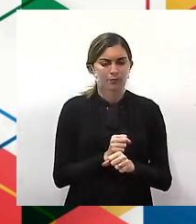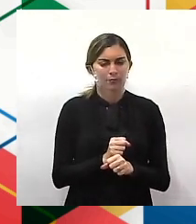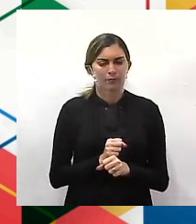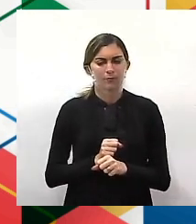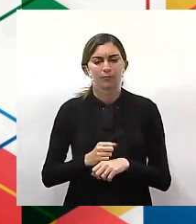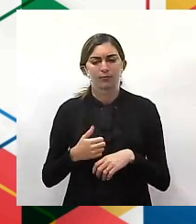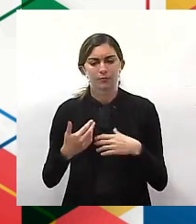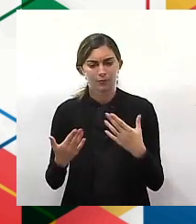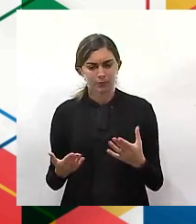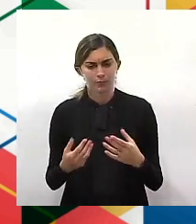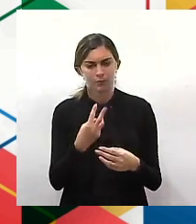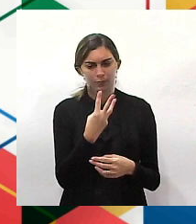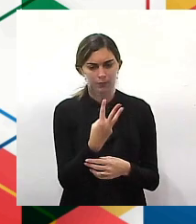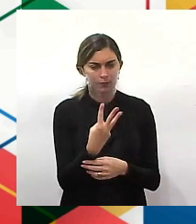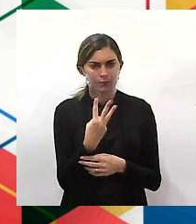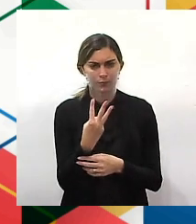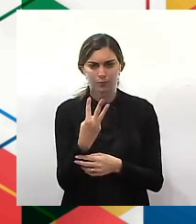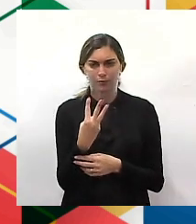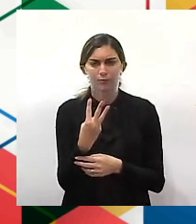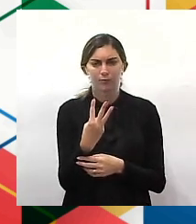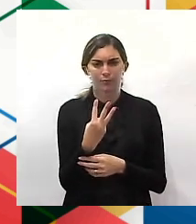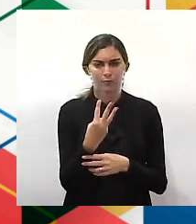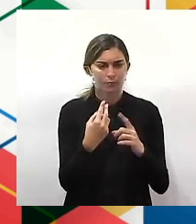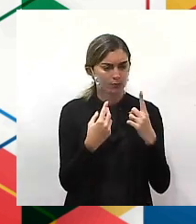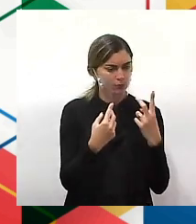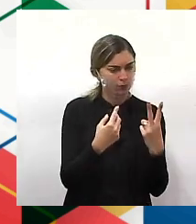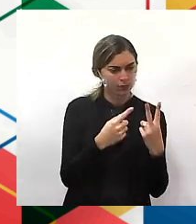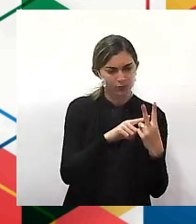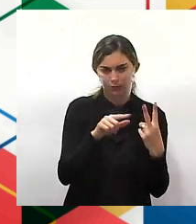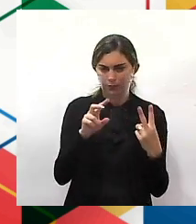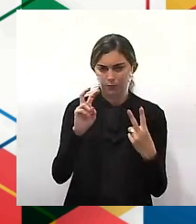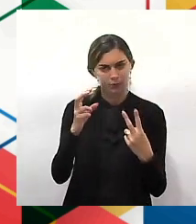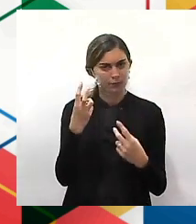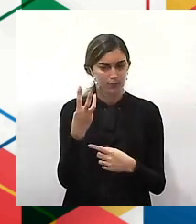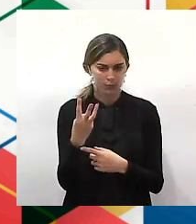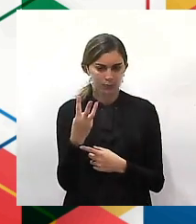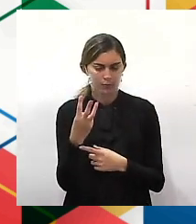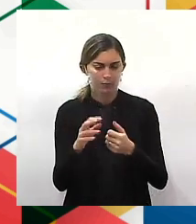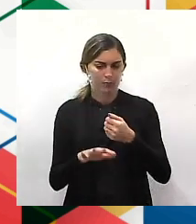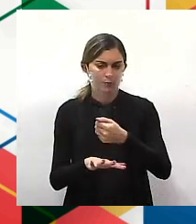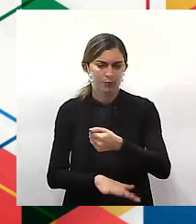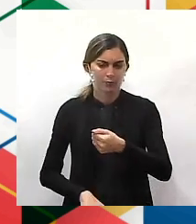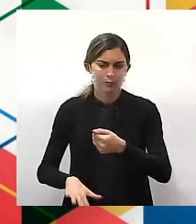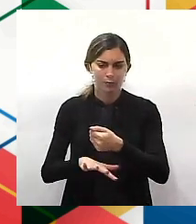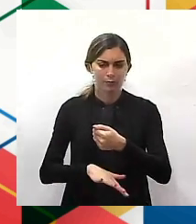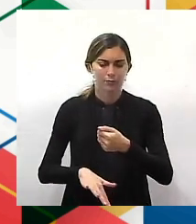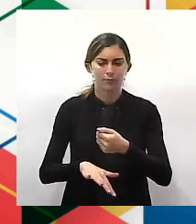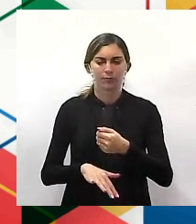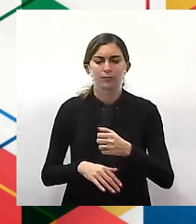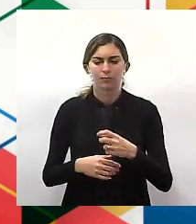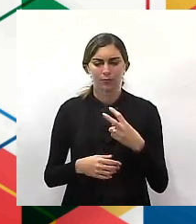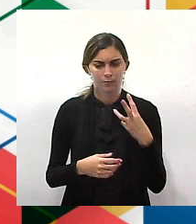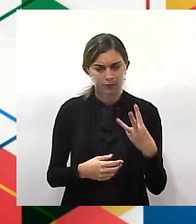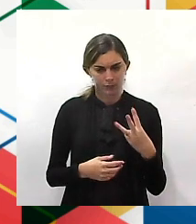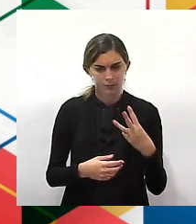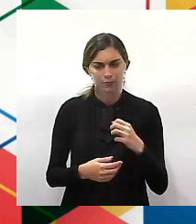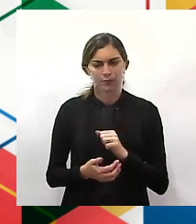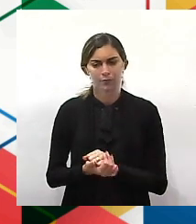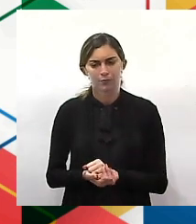AB. São 3 unidades, né? De 2 até 5, 3 unidades. Então a área, a base é